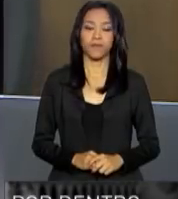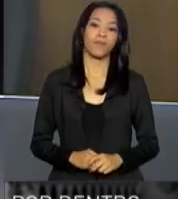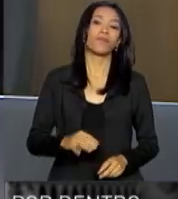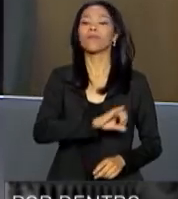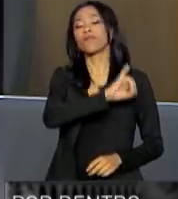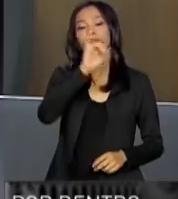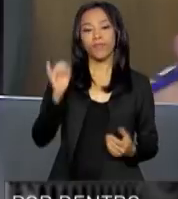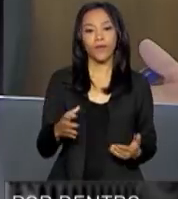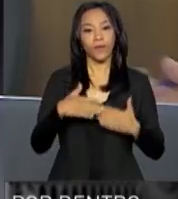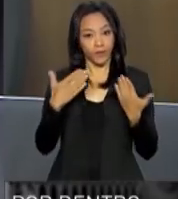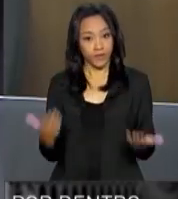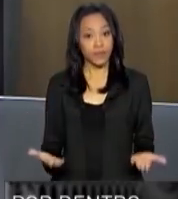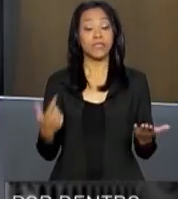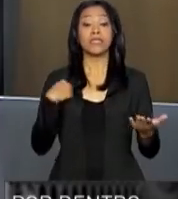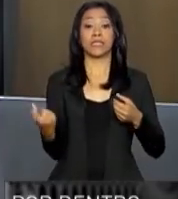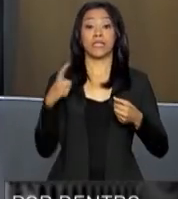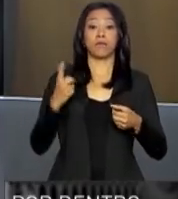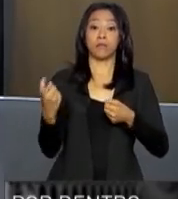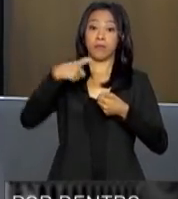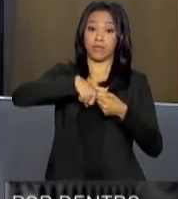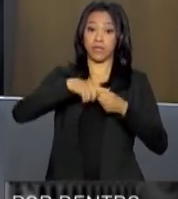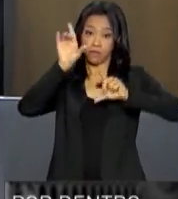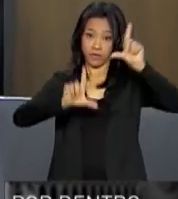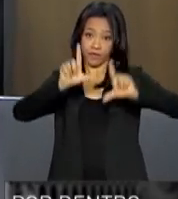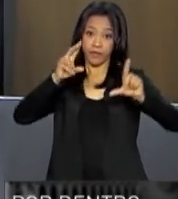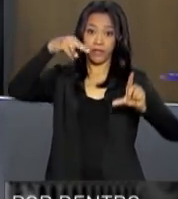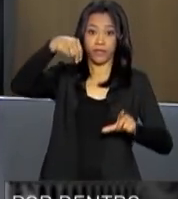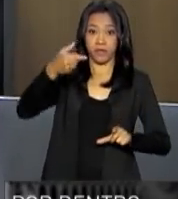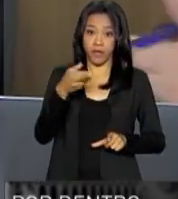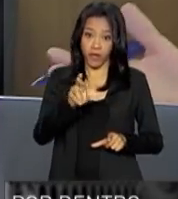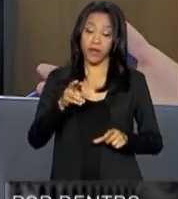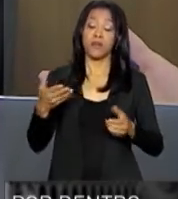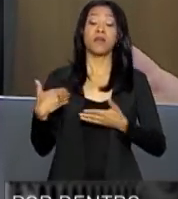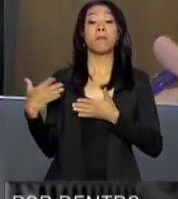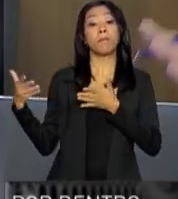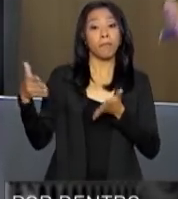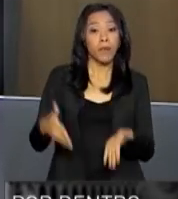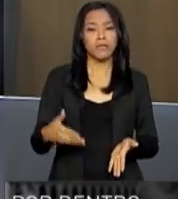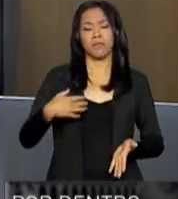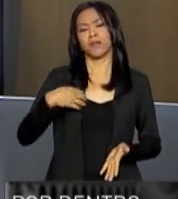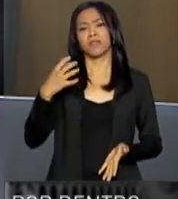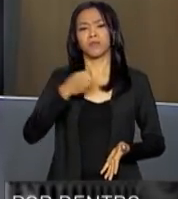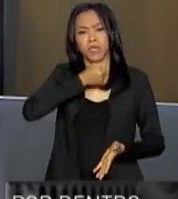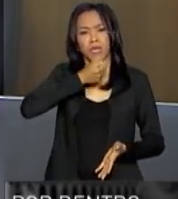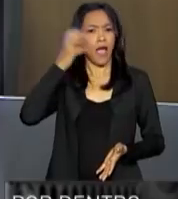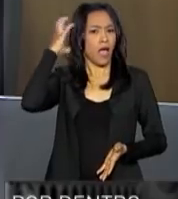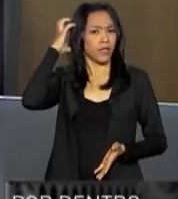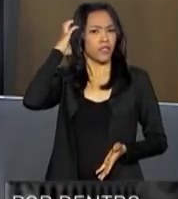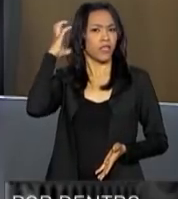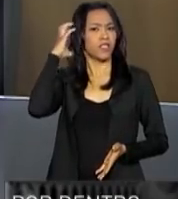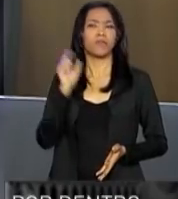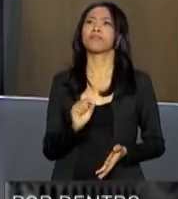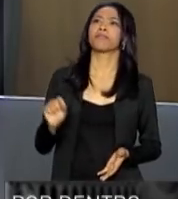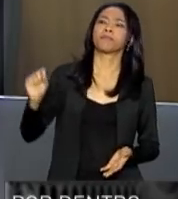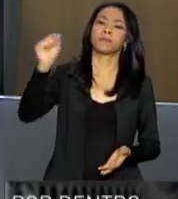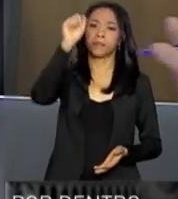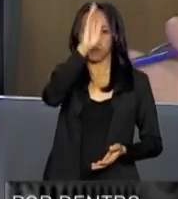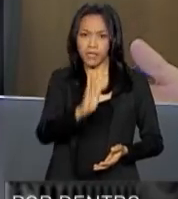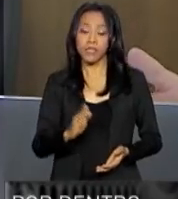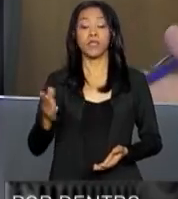presidência da república em parceria com a ele dr teremos a participação de colegas radialistas de todo o país e também de ouvintes e internautas